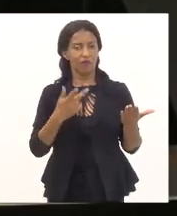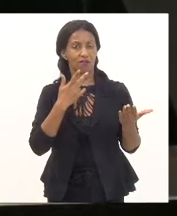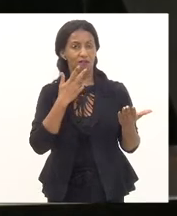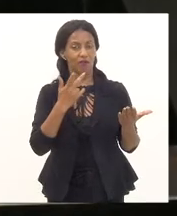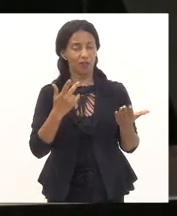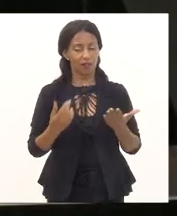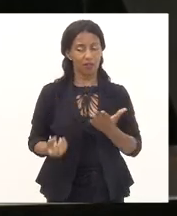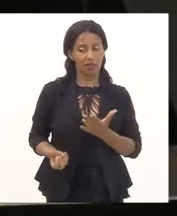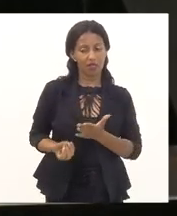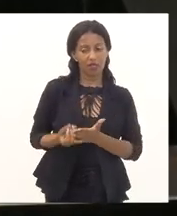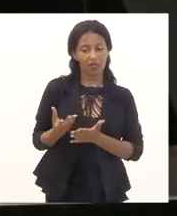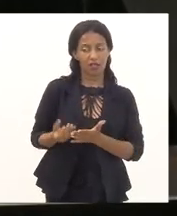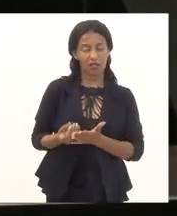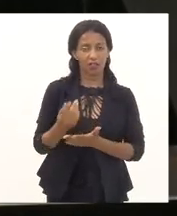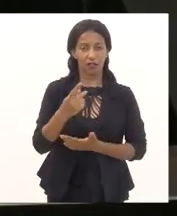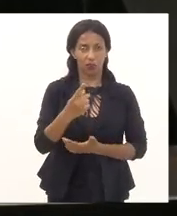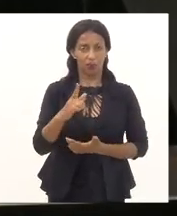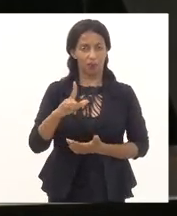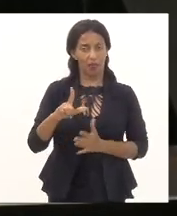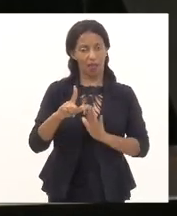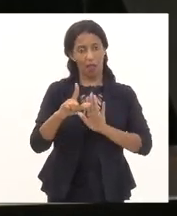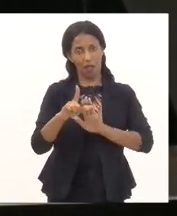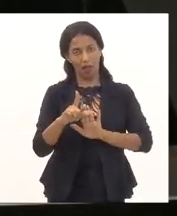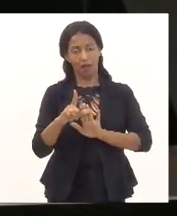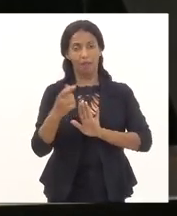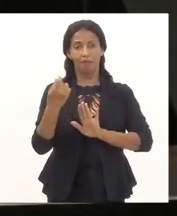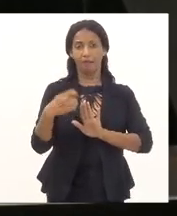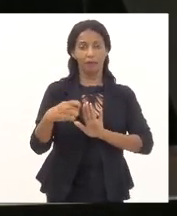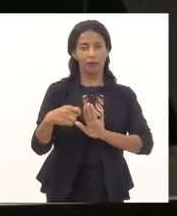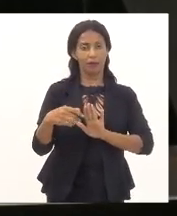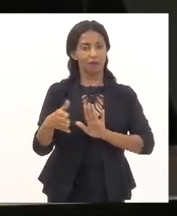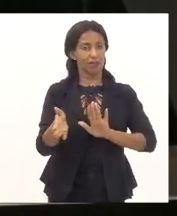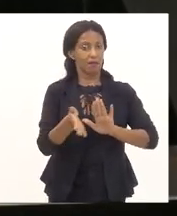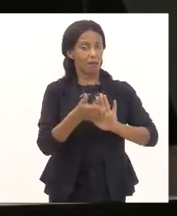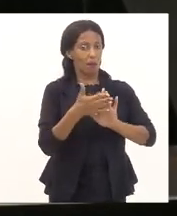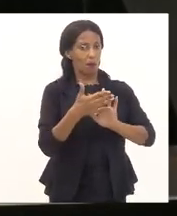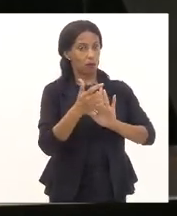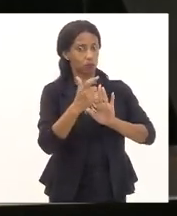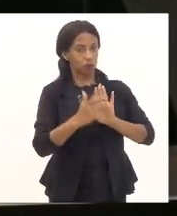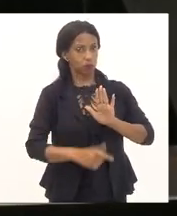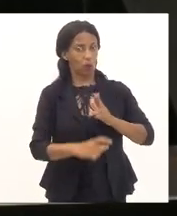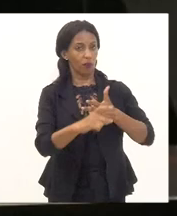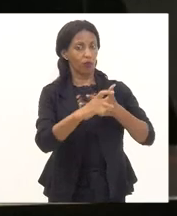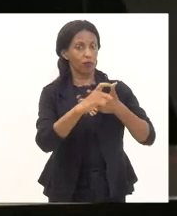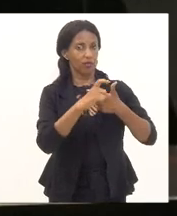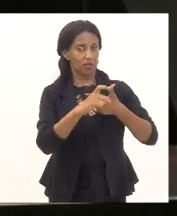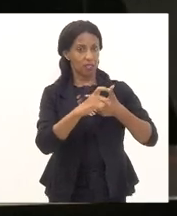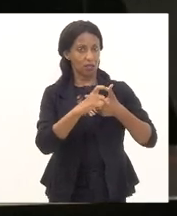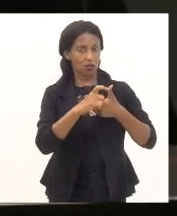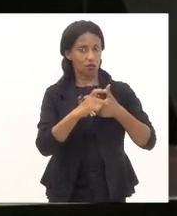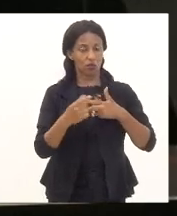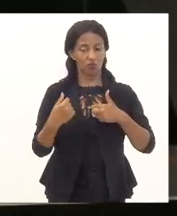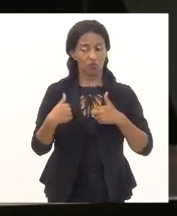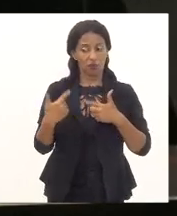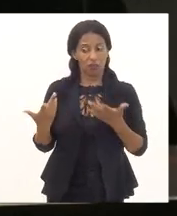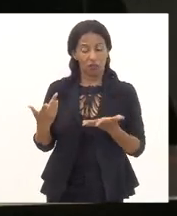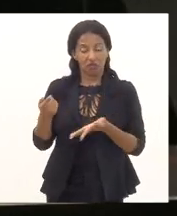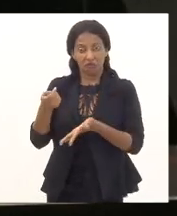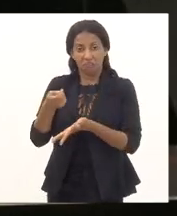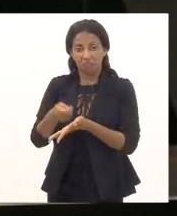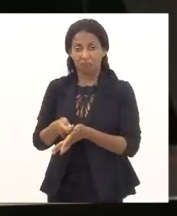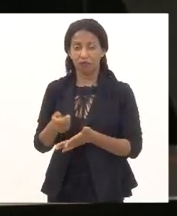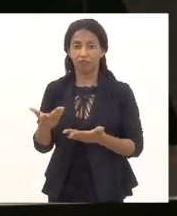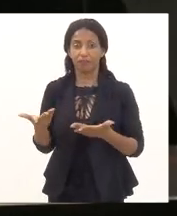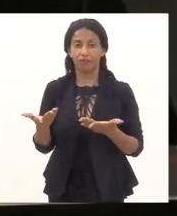que a iniciativa do PL deveria ser da competência do Executivo. E nós firmamos,